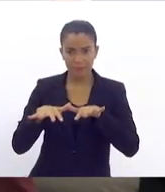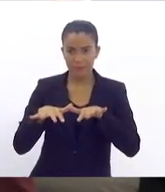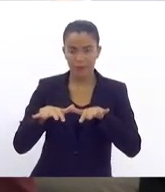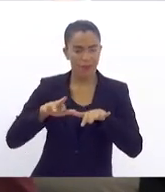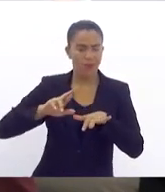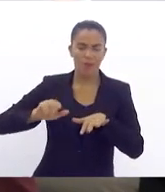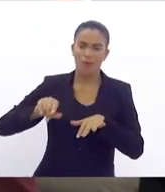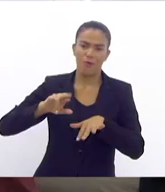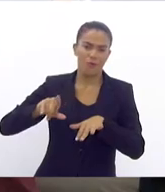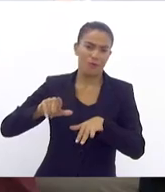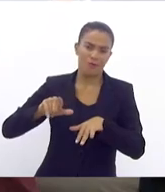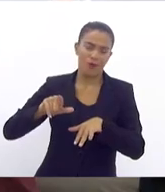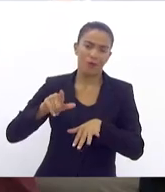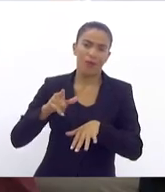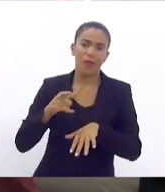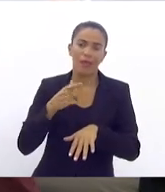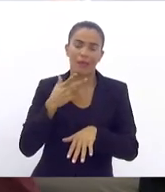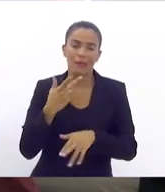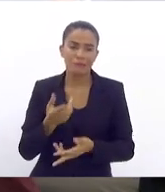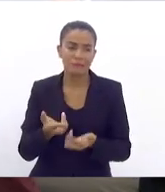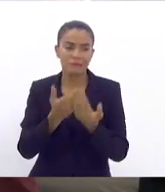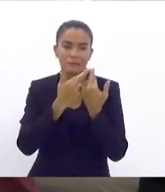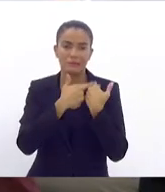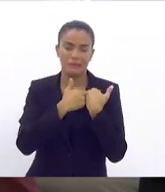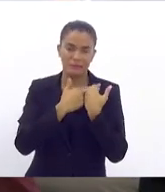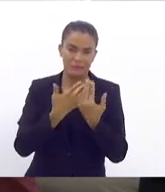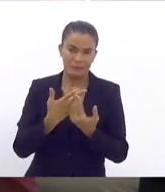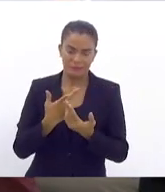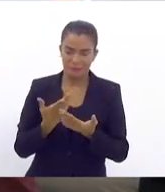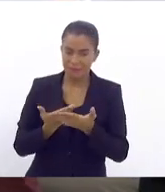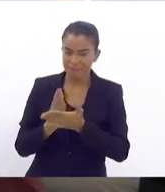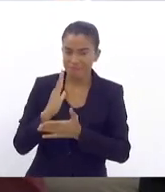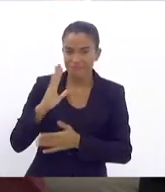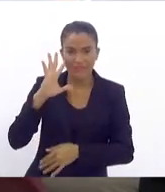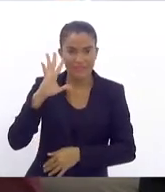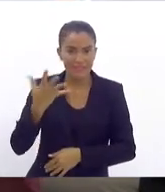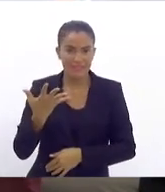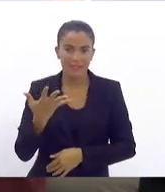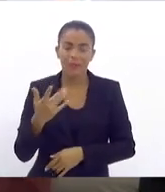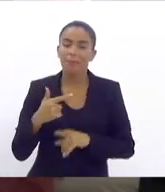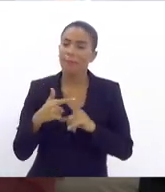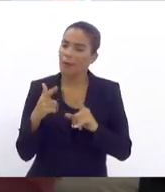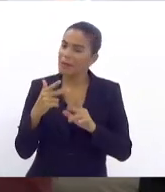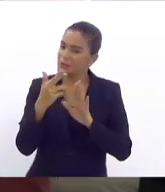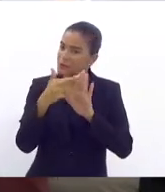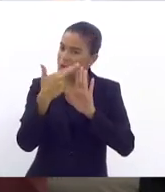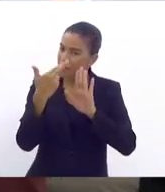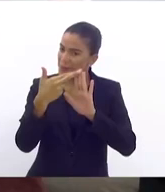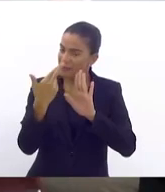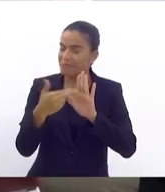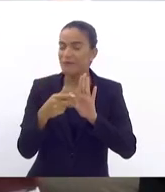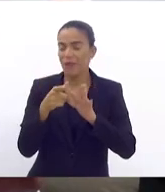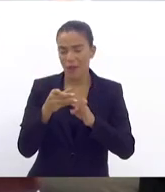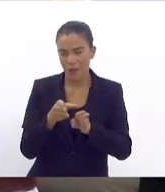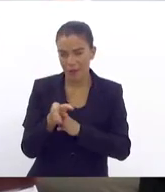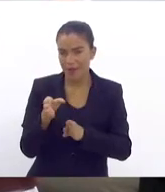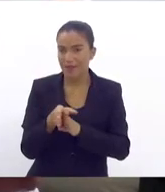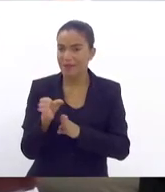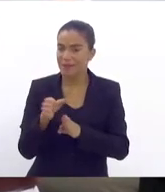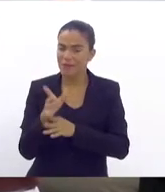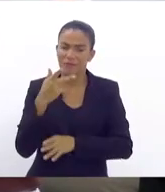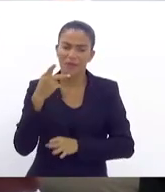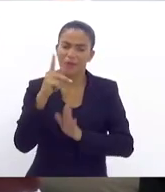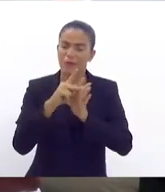vai se respaldar no parecer para decidir, mas o parecer orienta. Eu não estou falando do projeto